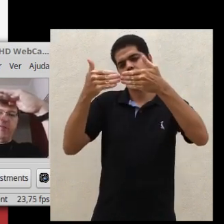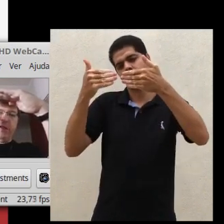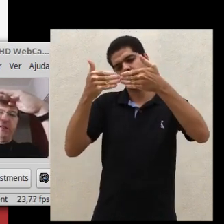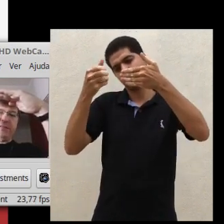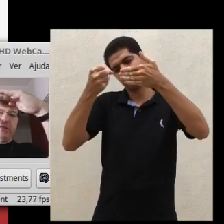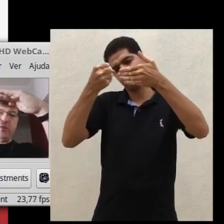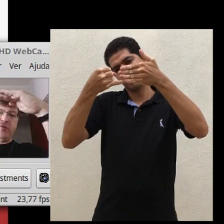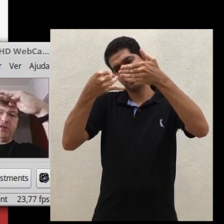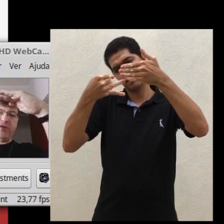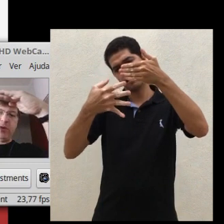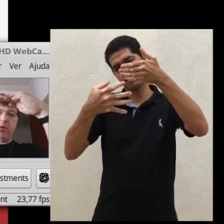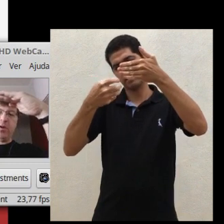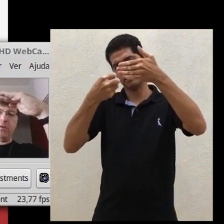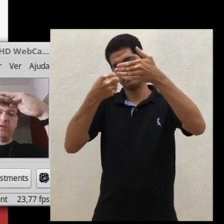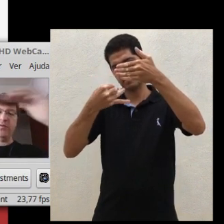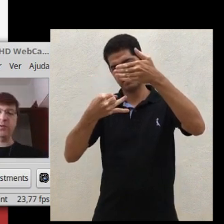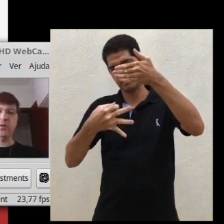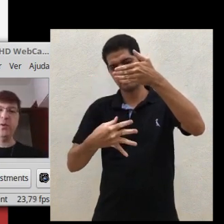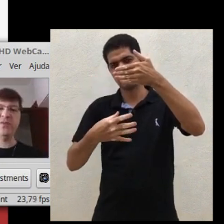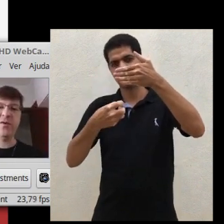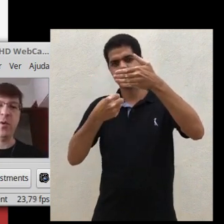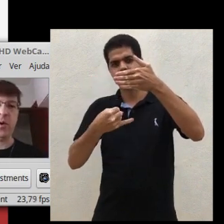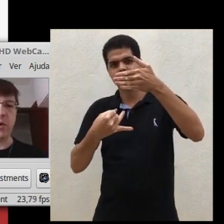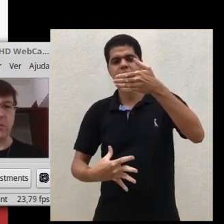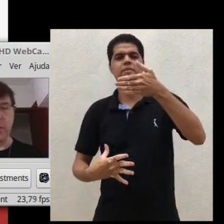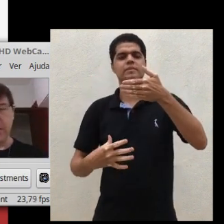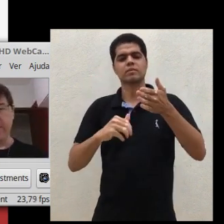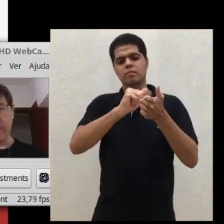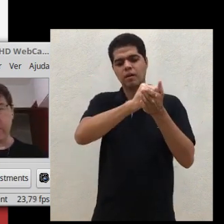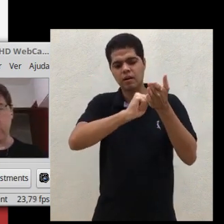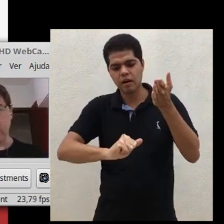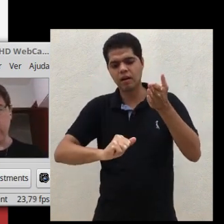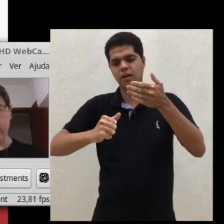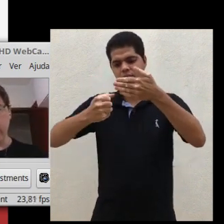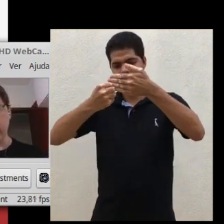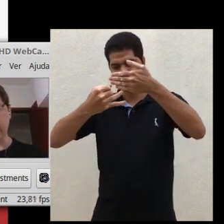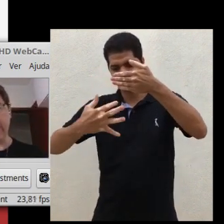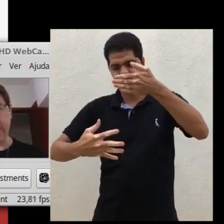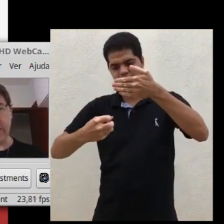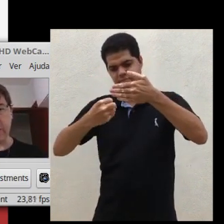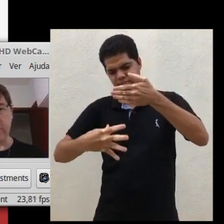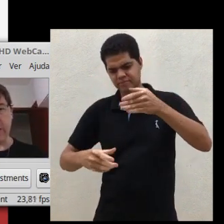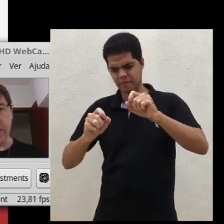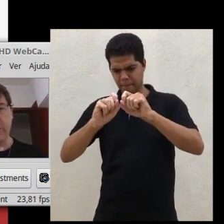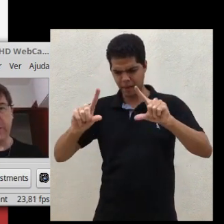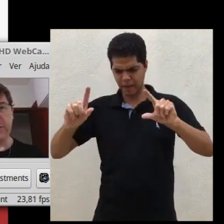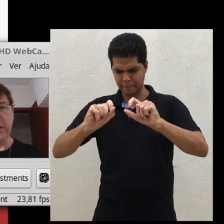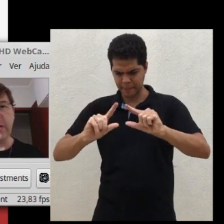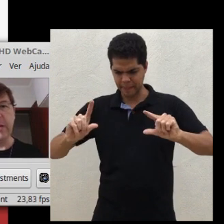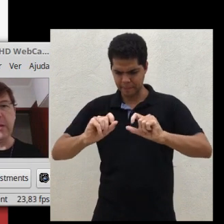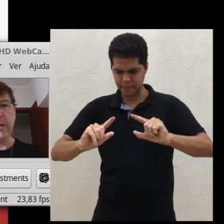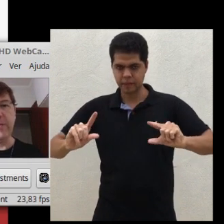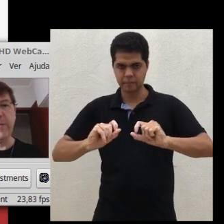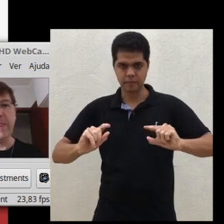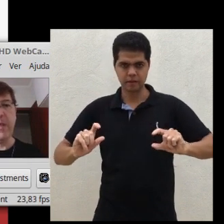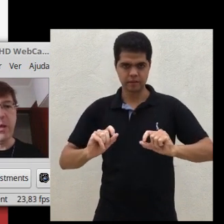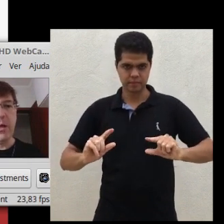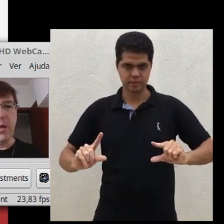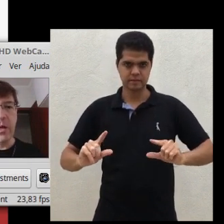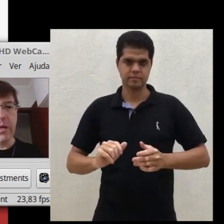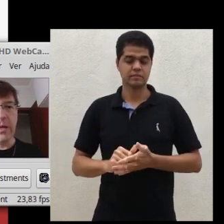programar e ele vai descendo. Você vai colocando as funções, vai colocando as subrotinas, vai declarando variáveis, né?